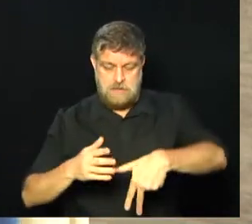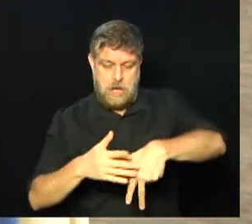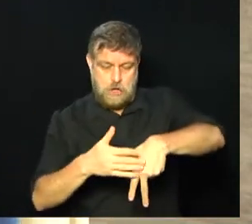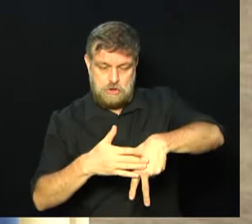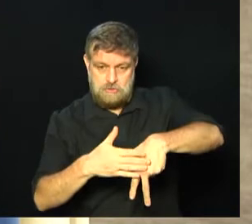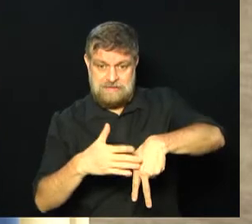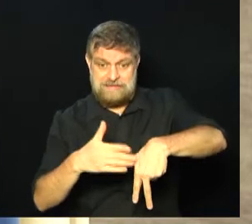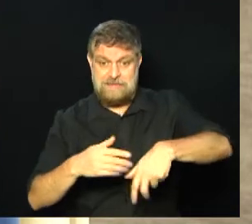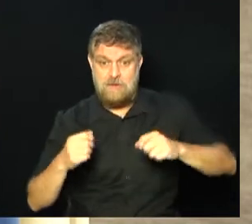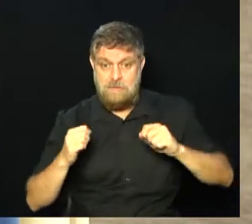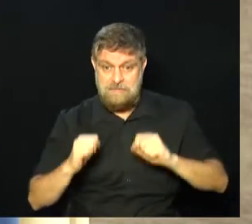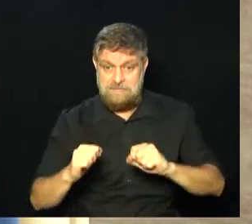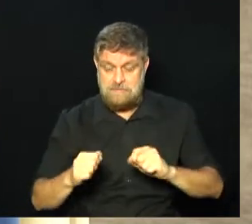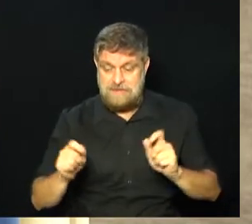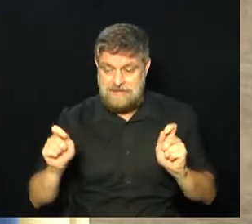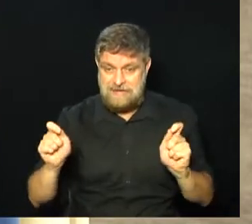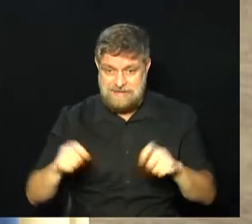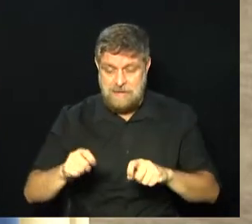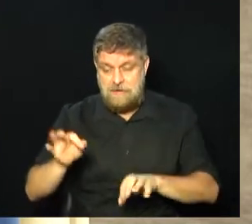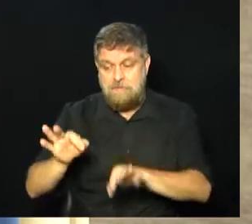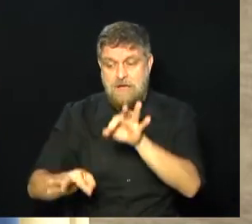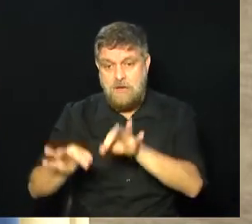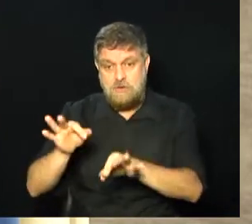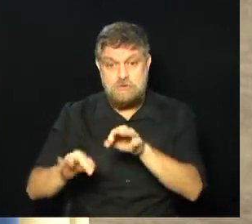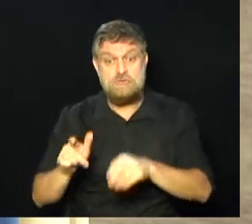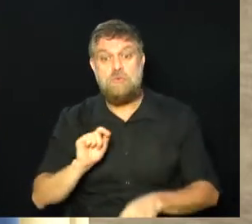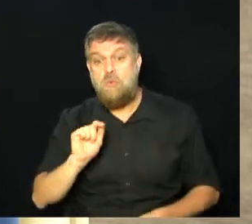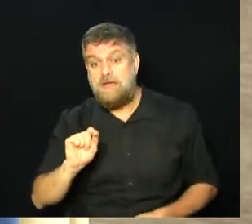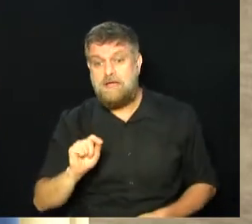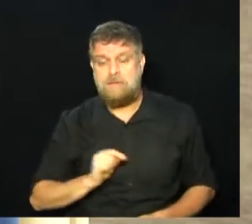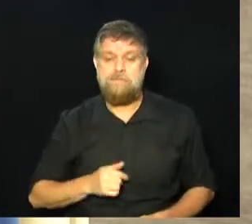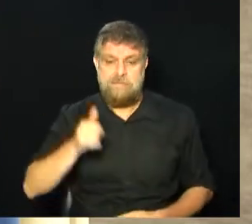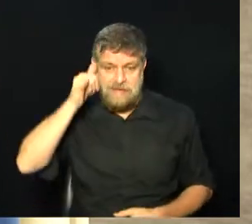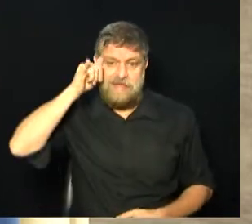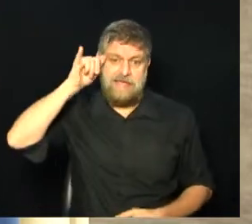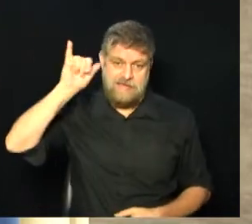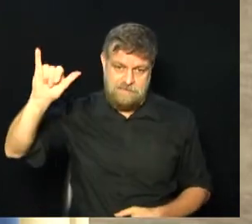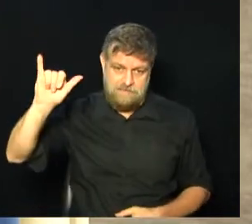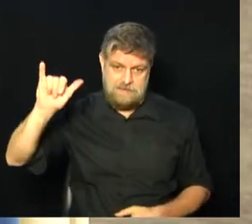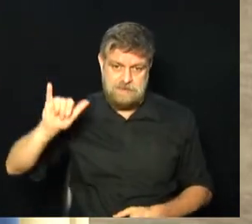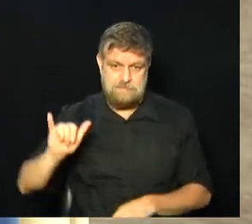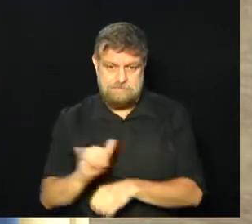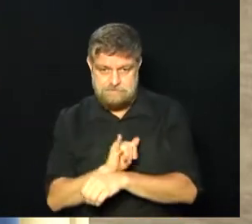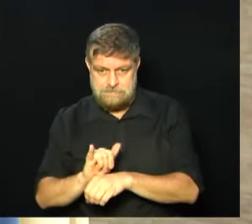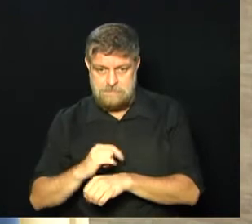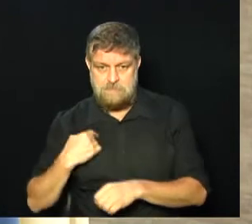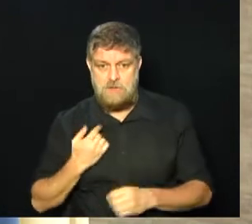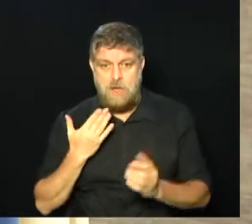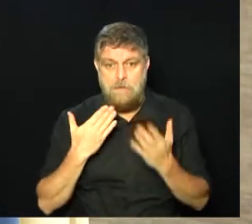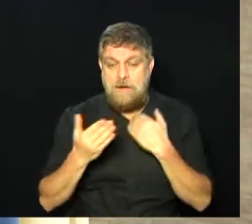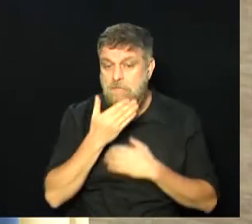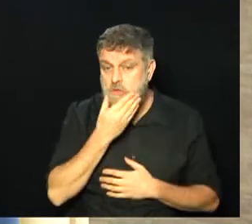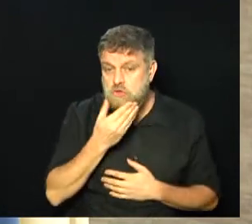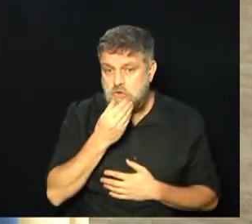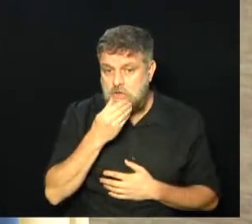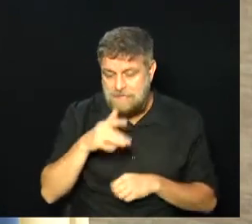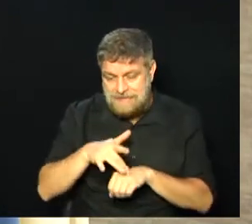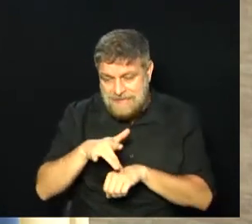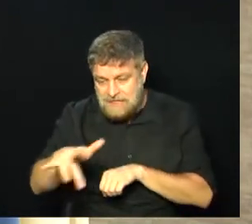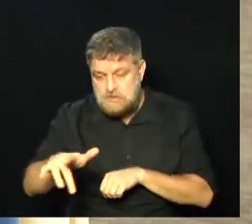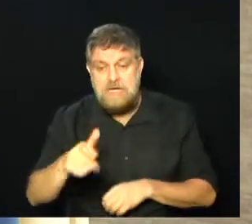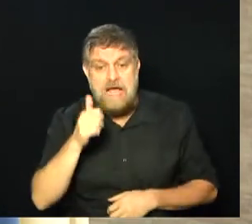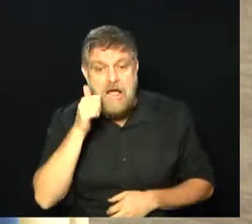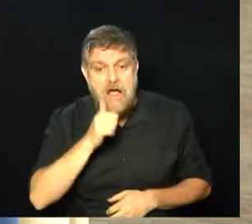mais oportuno que a prevenção. E aí ficou também, né, nessa nossa conversa de papo de homem, a dica das mulheres